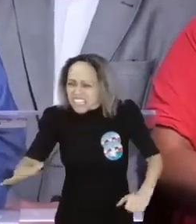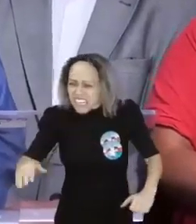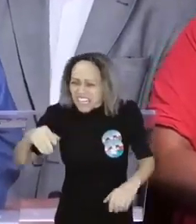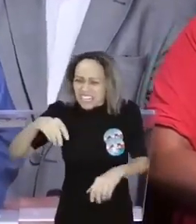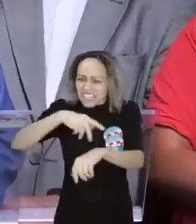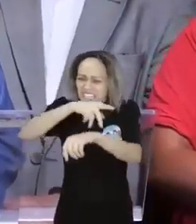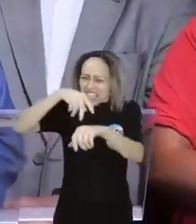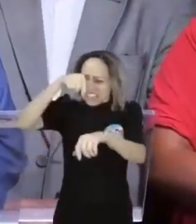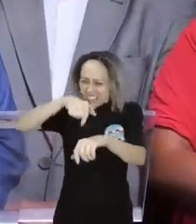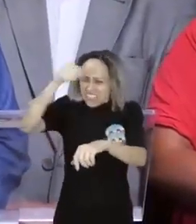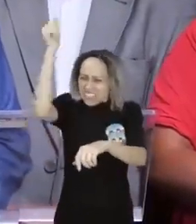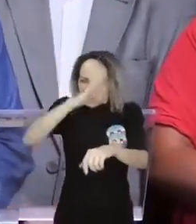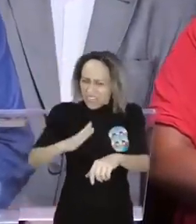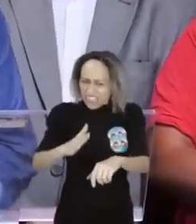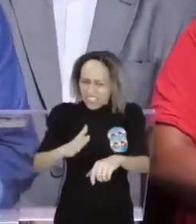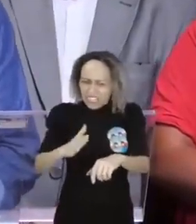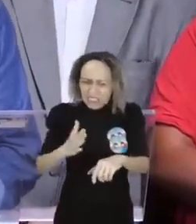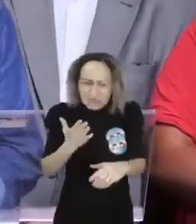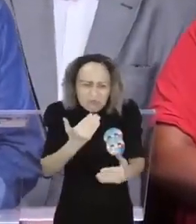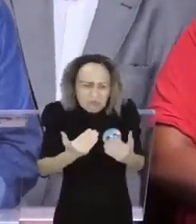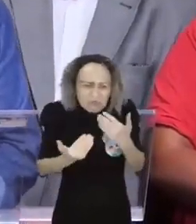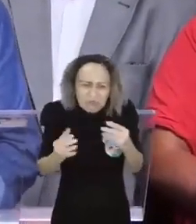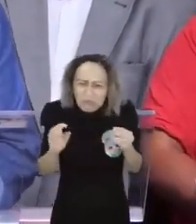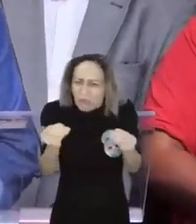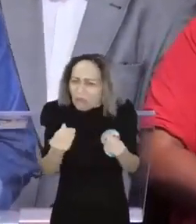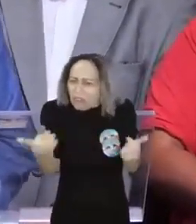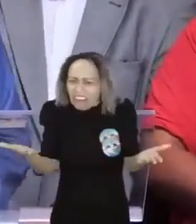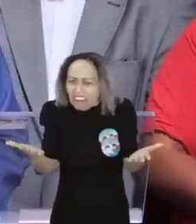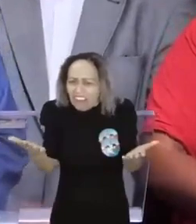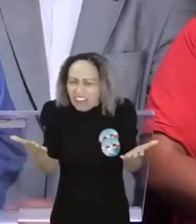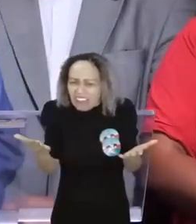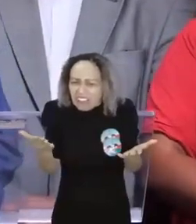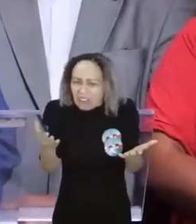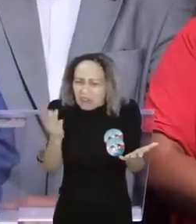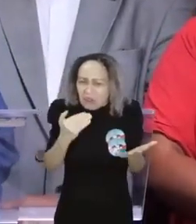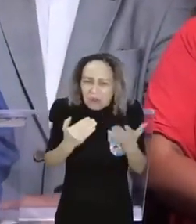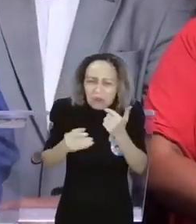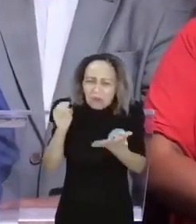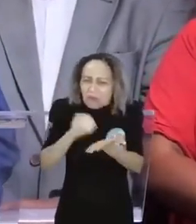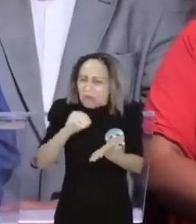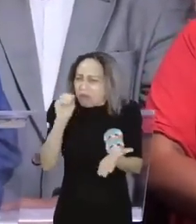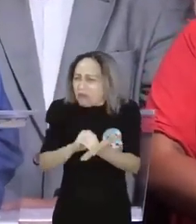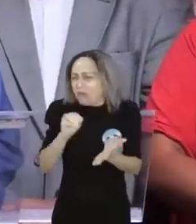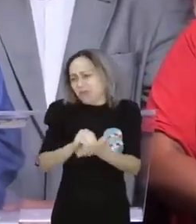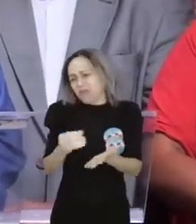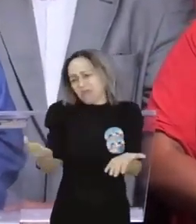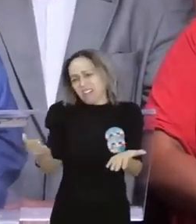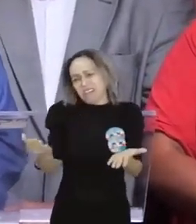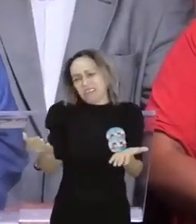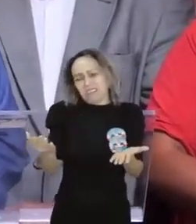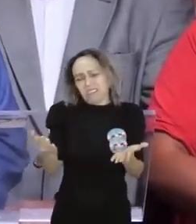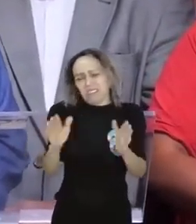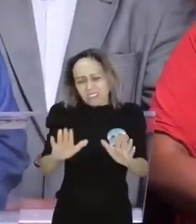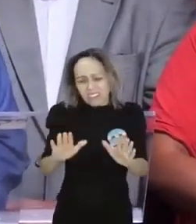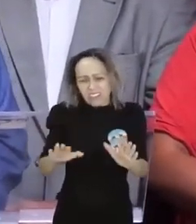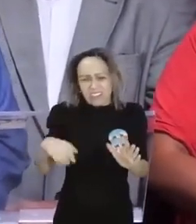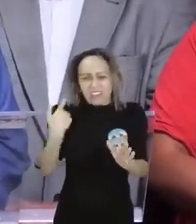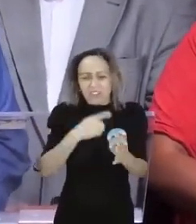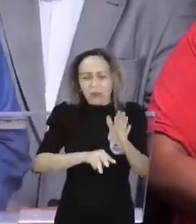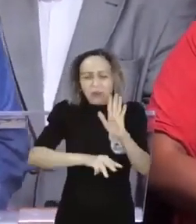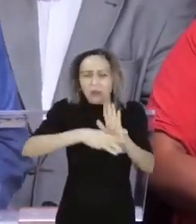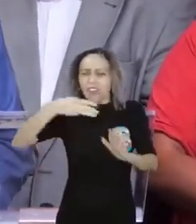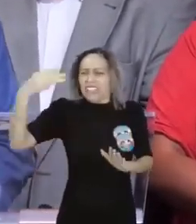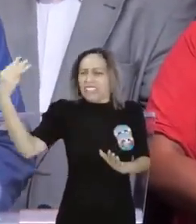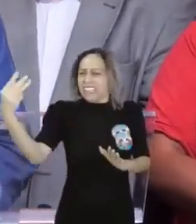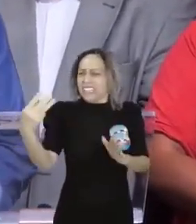comer ou que consumam menos calorias e proteínas do que o necessário. Se somos o terceiro maior produtor